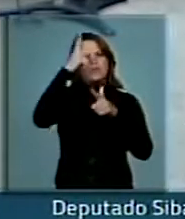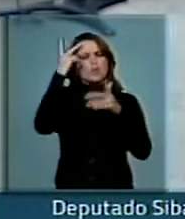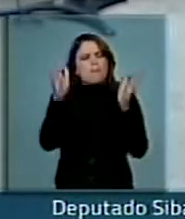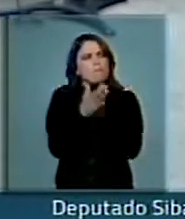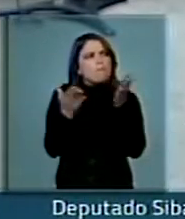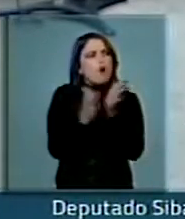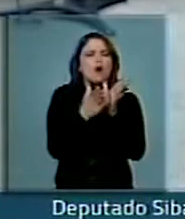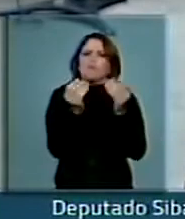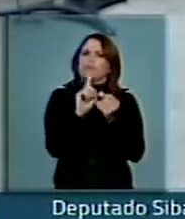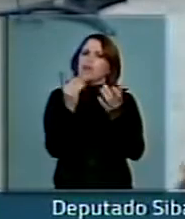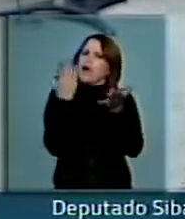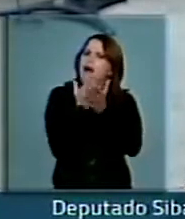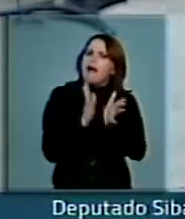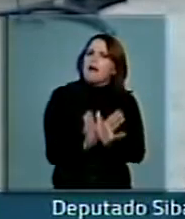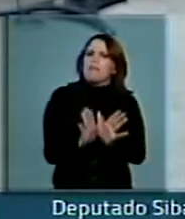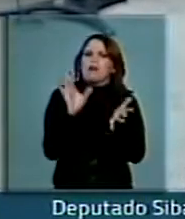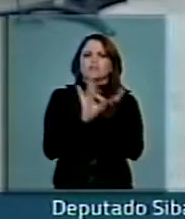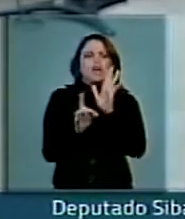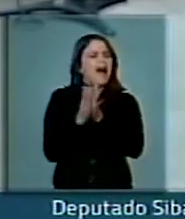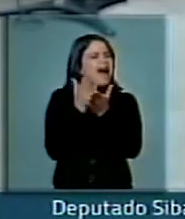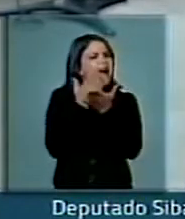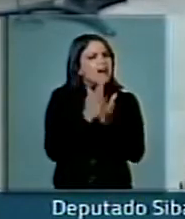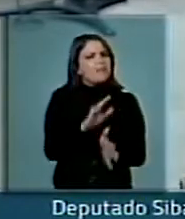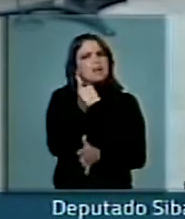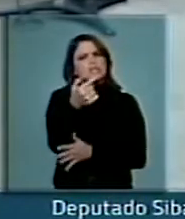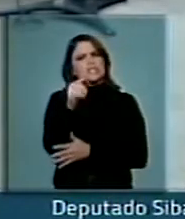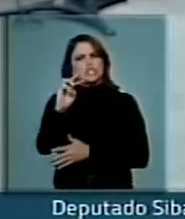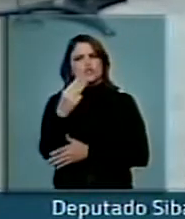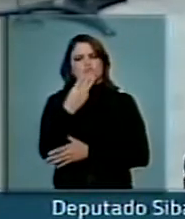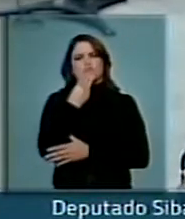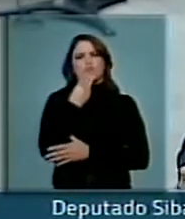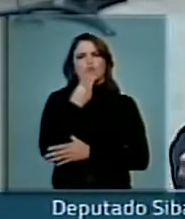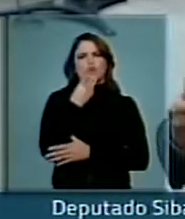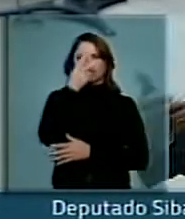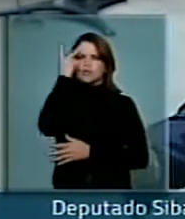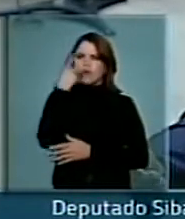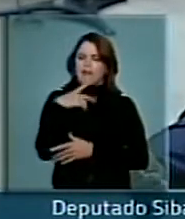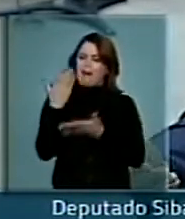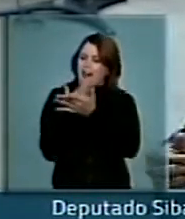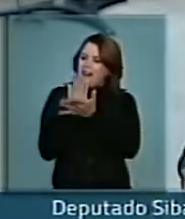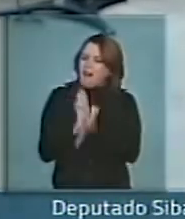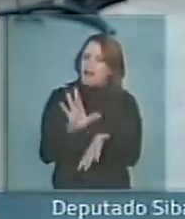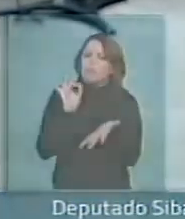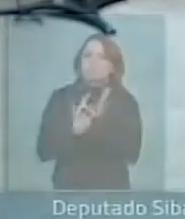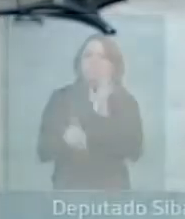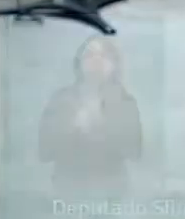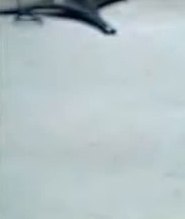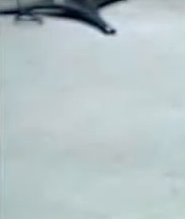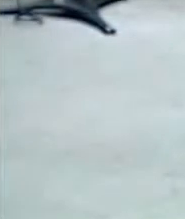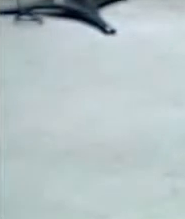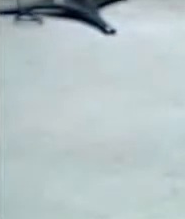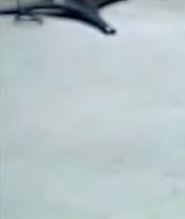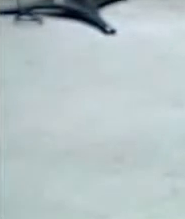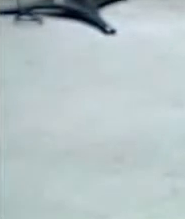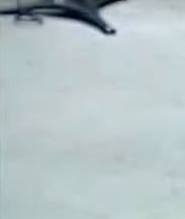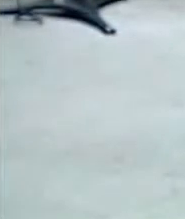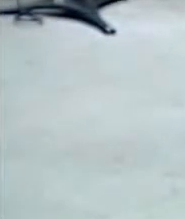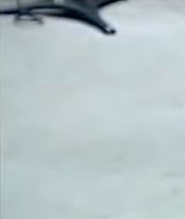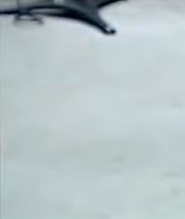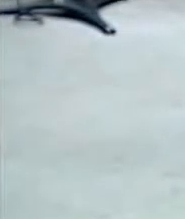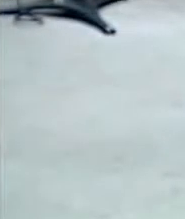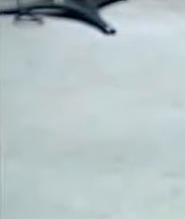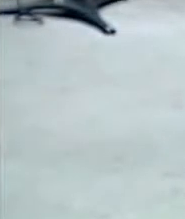essa página. Esses 17 milhões com o programa que ela quer erradicação da chamada miséria absoluta no